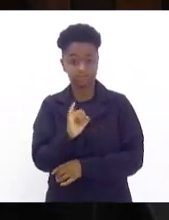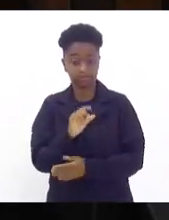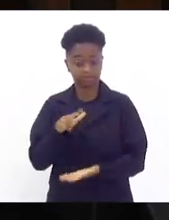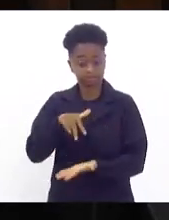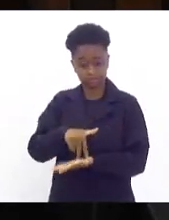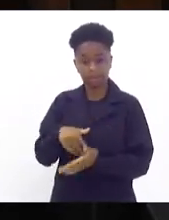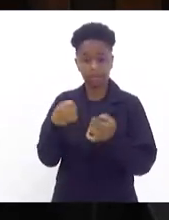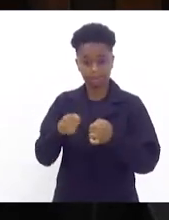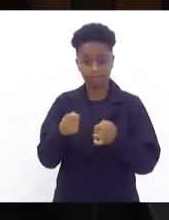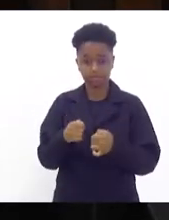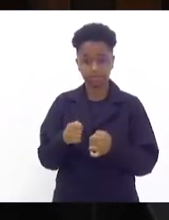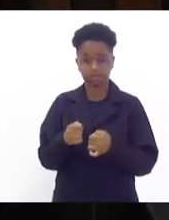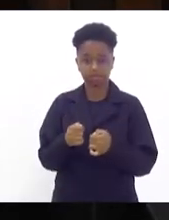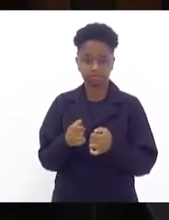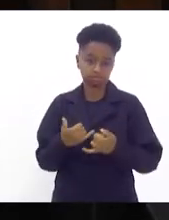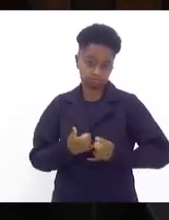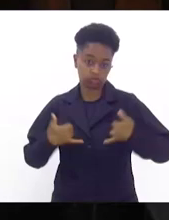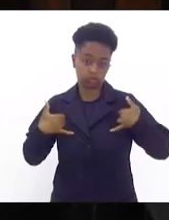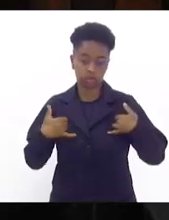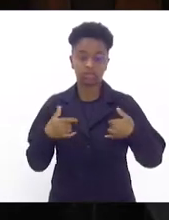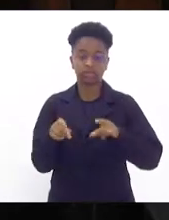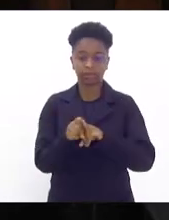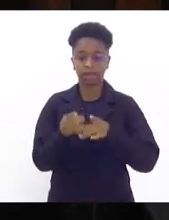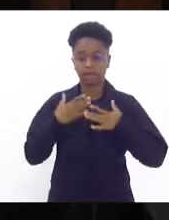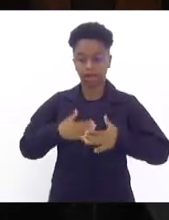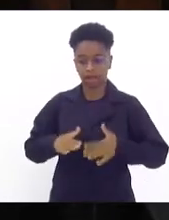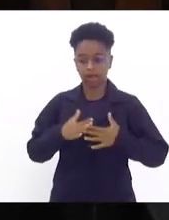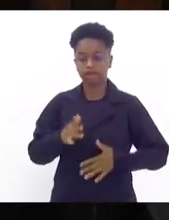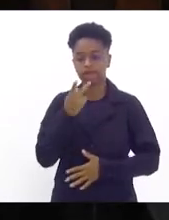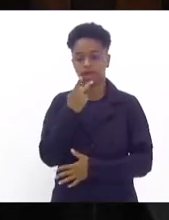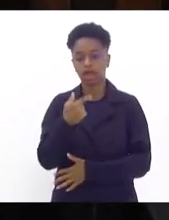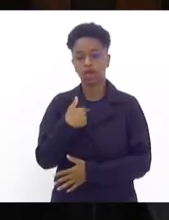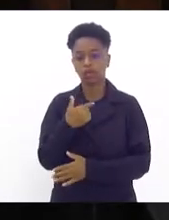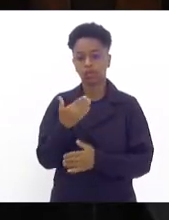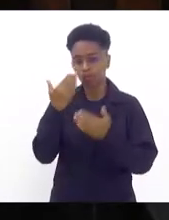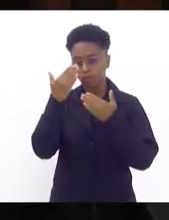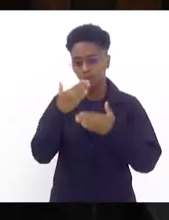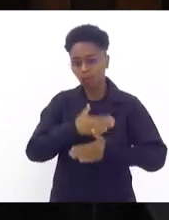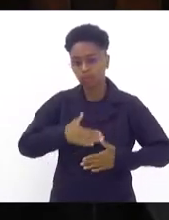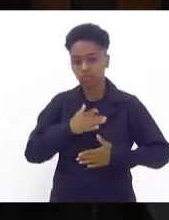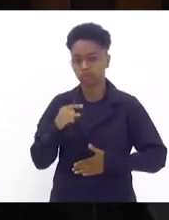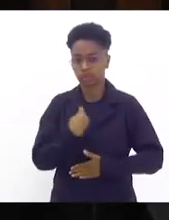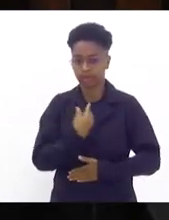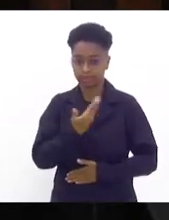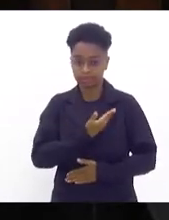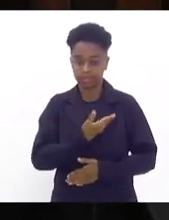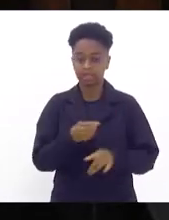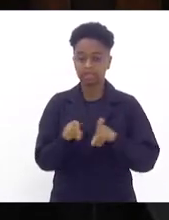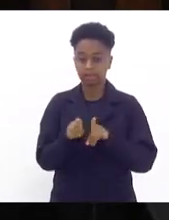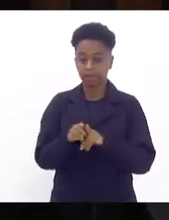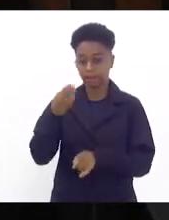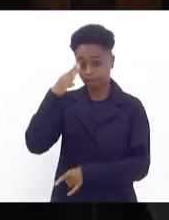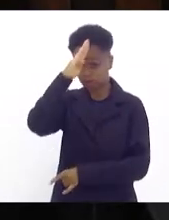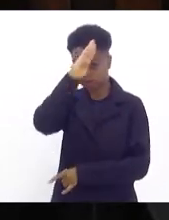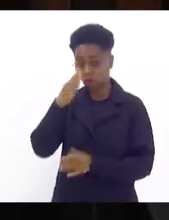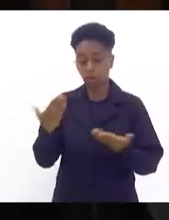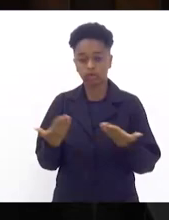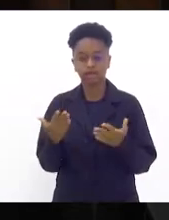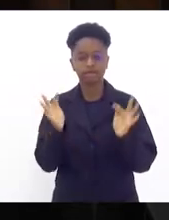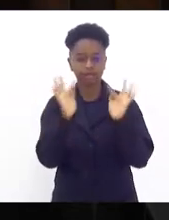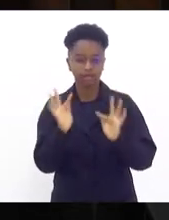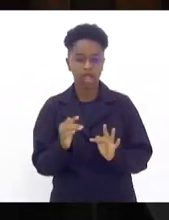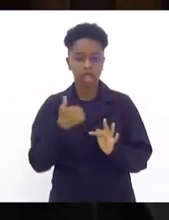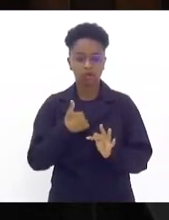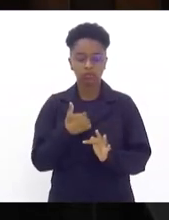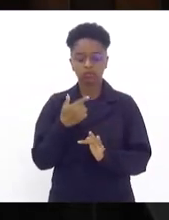para você ficar tranquilo e falar que eu sou muito grato da nossa amizade. E, presidente Bolsonaro, sacuetão aí, hoje é seu dia, tô aqui por